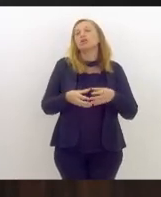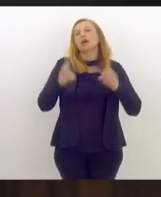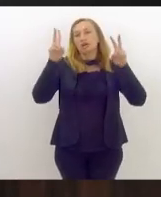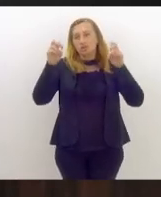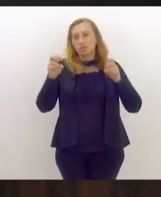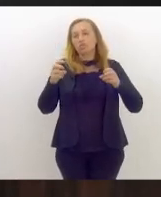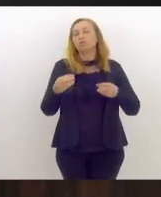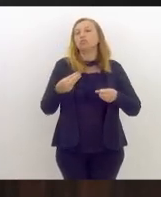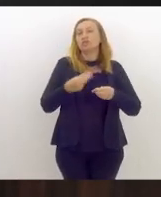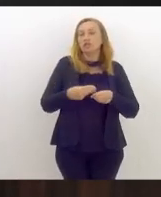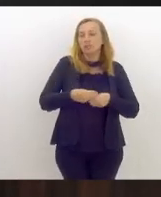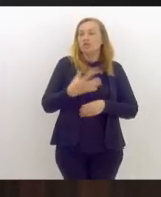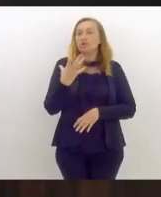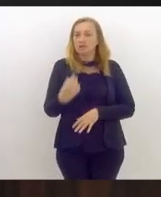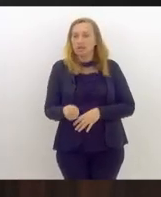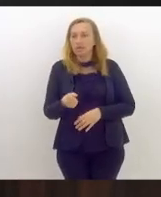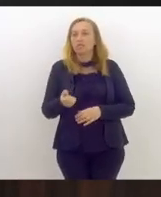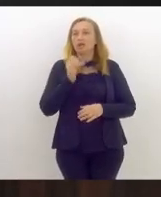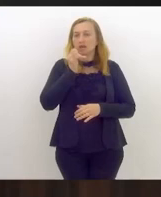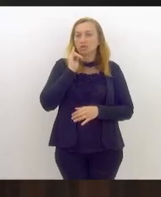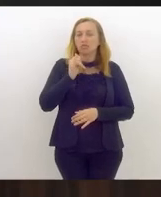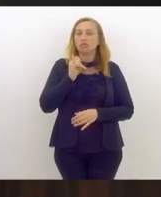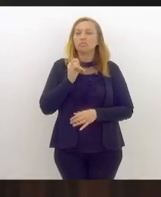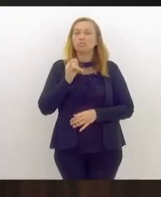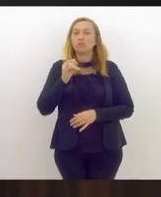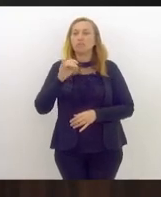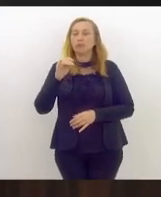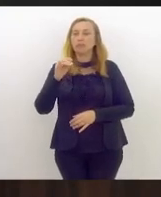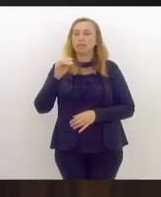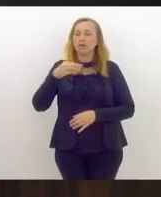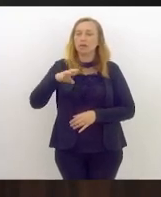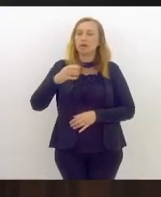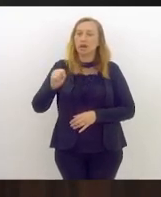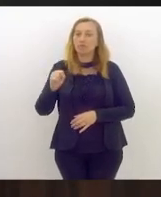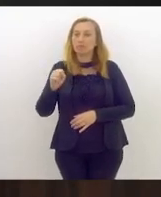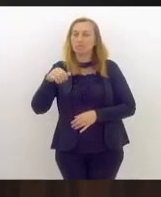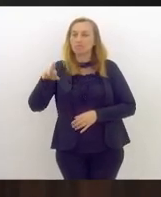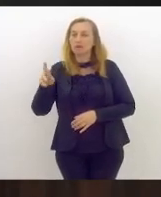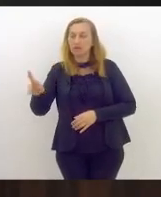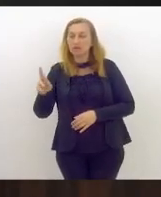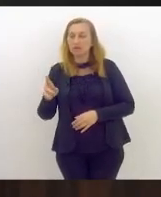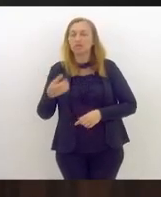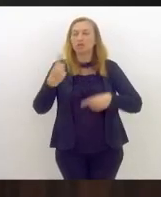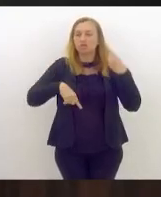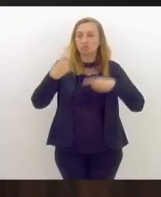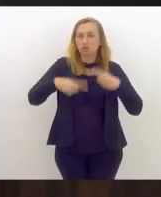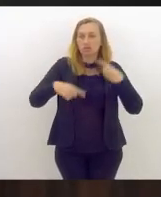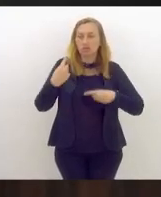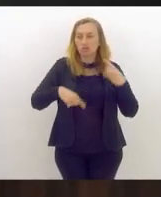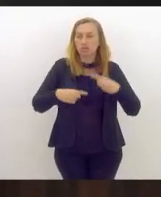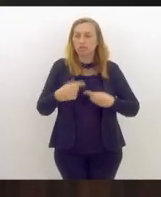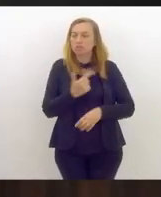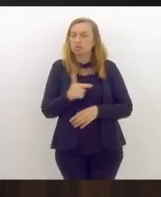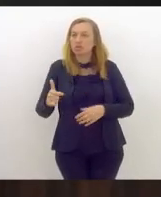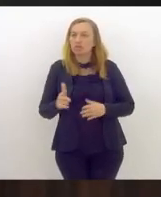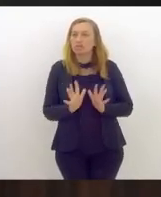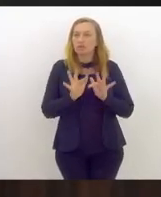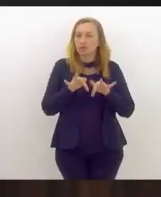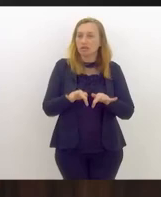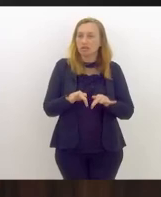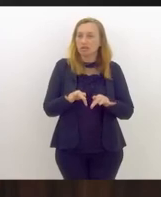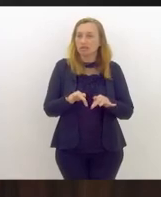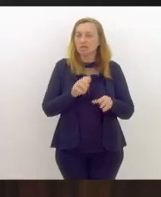Municipais e Desenvolvimento Regional, favorável. Relatores Marcos Miller, Chiquinho da Mangueira e Eurico Júnior. Em discussão, não havendo quem queira discutir, encerra a